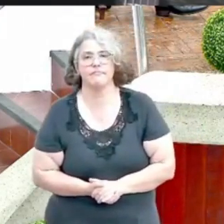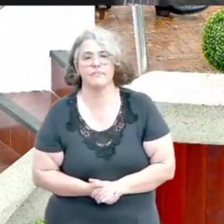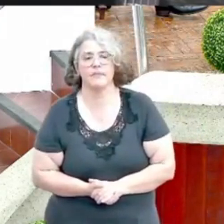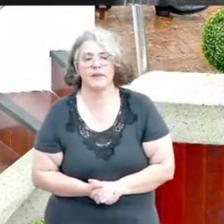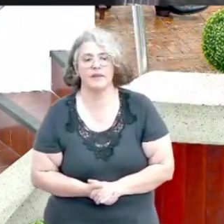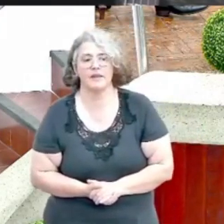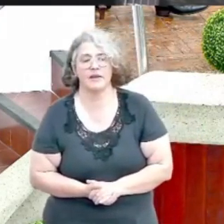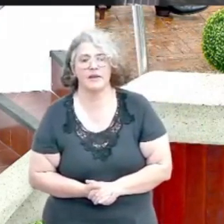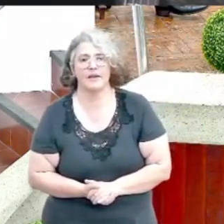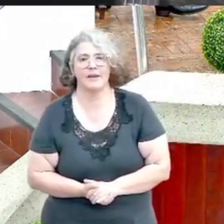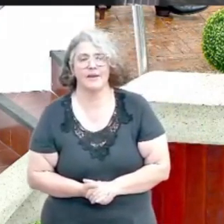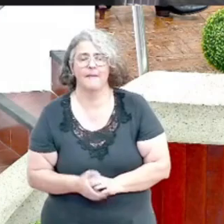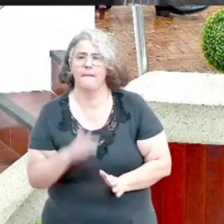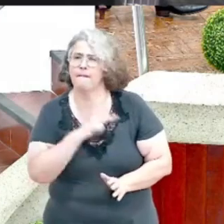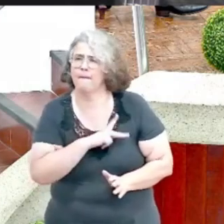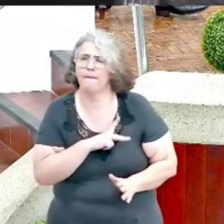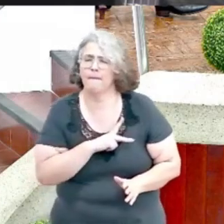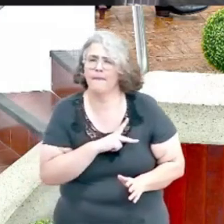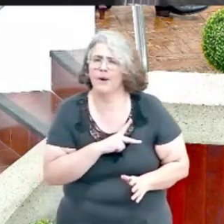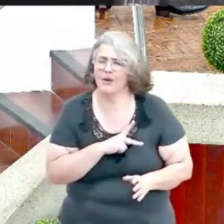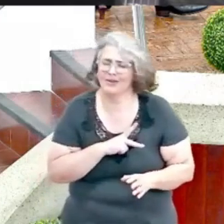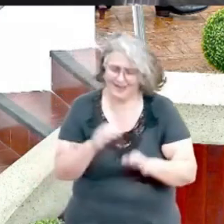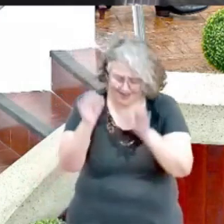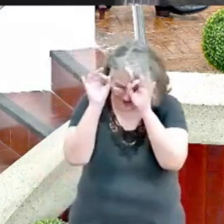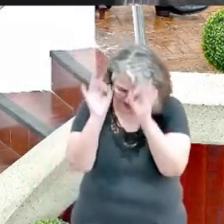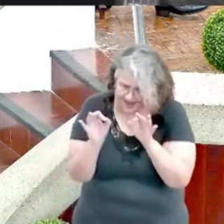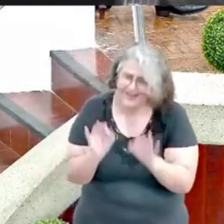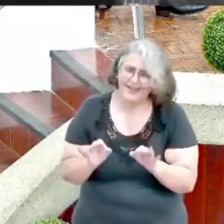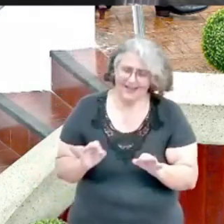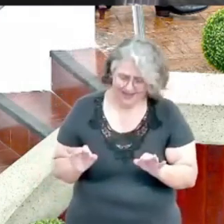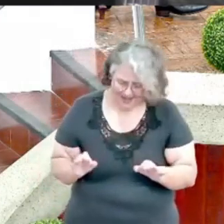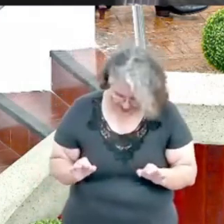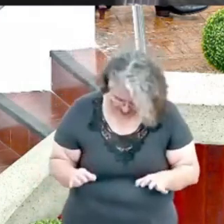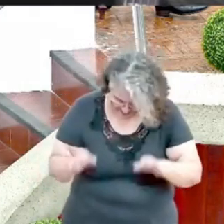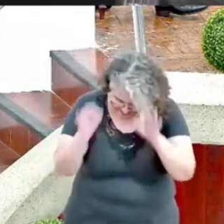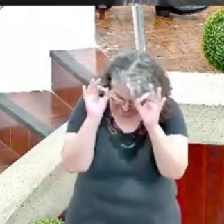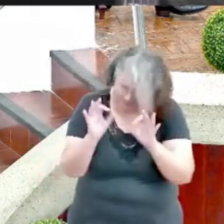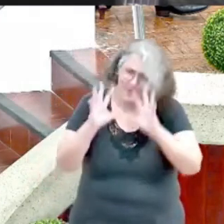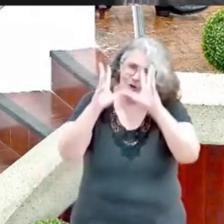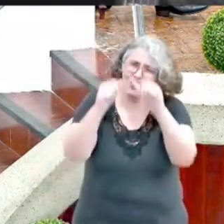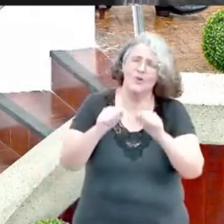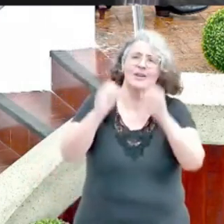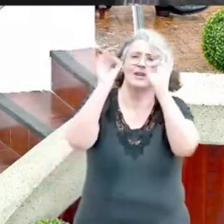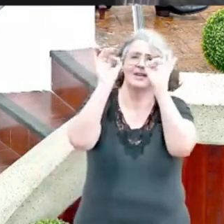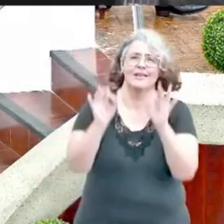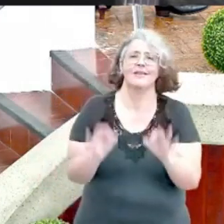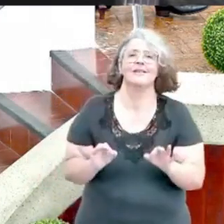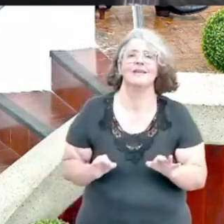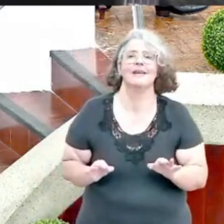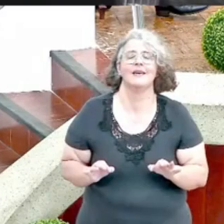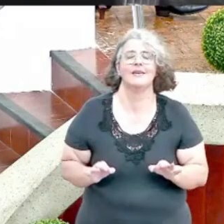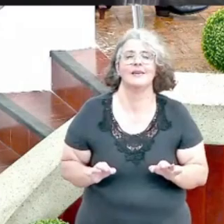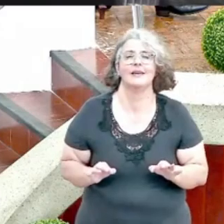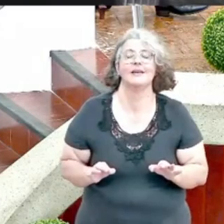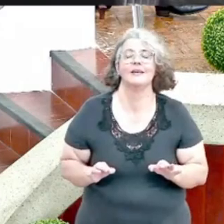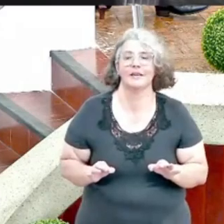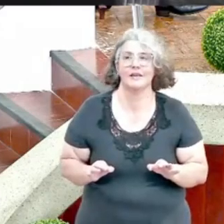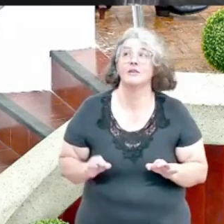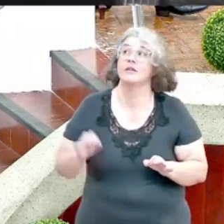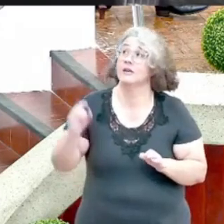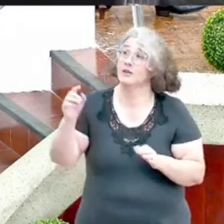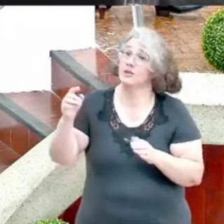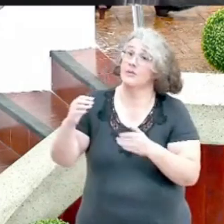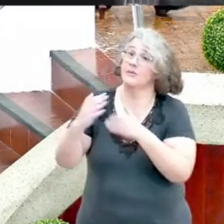Precisamos entender que Paulo tinha convicção, plena convicção, de que ele tinha sido chamado por Deus